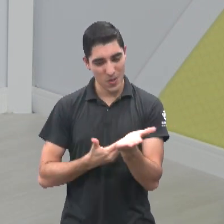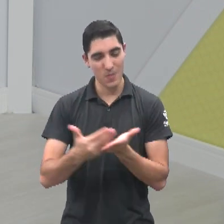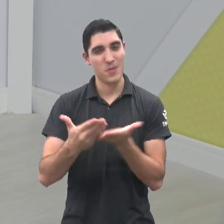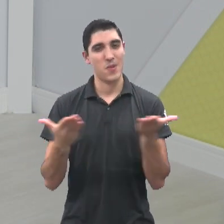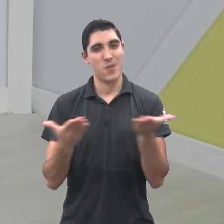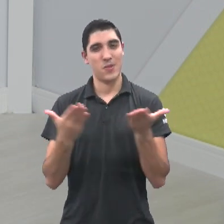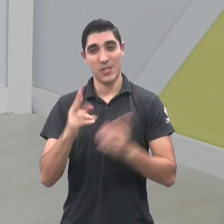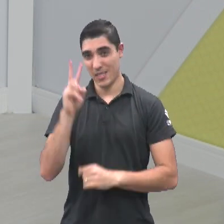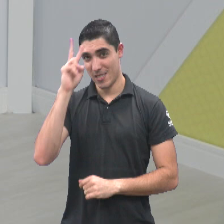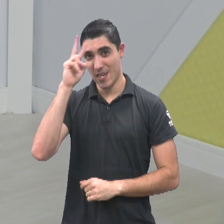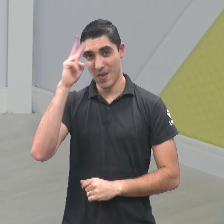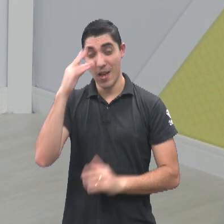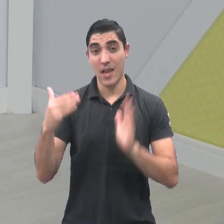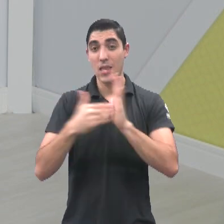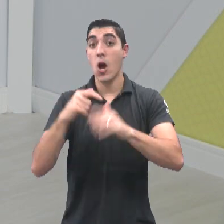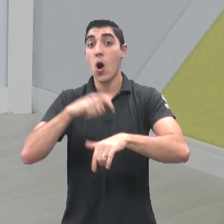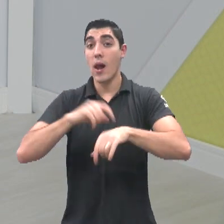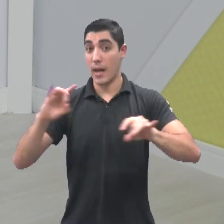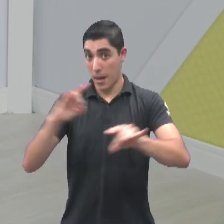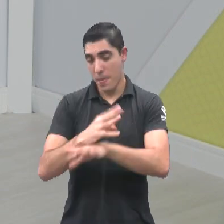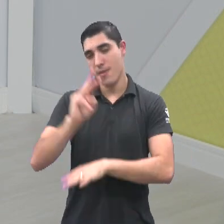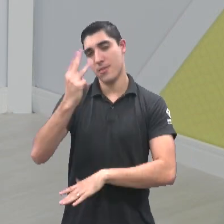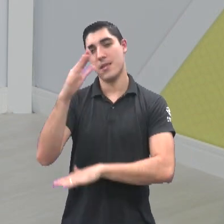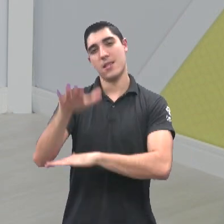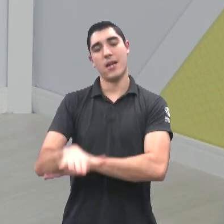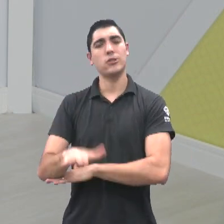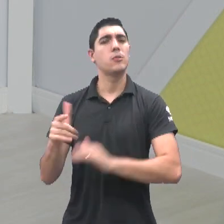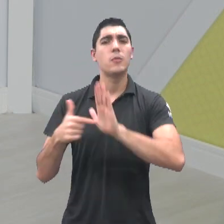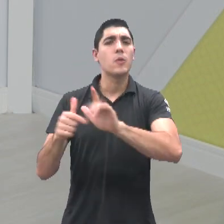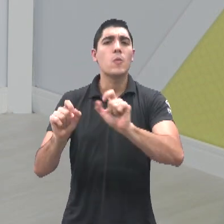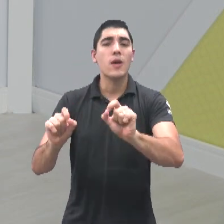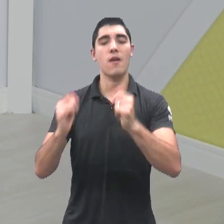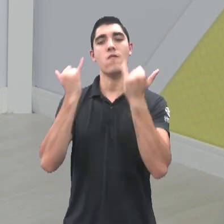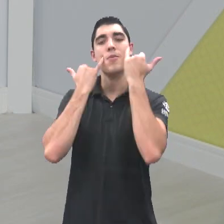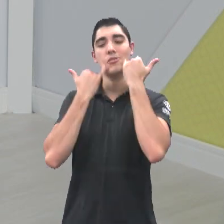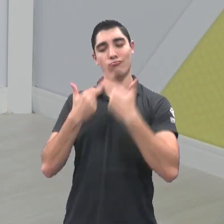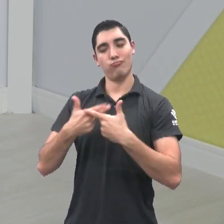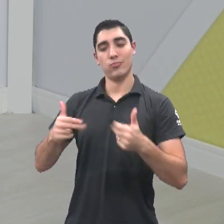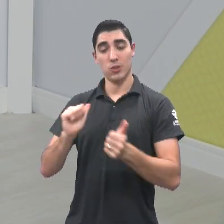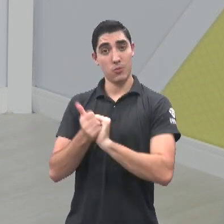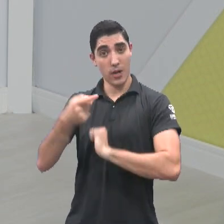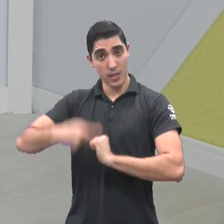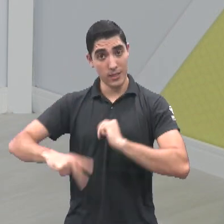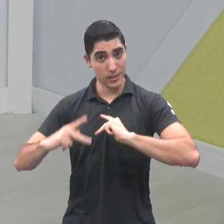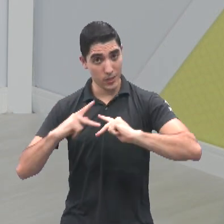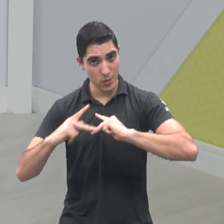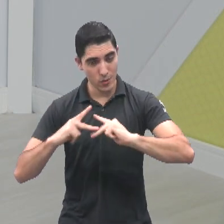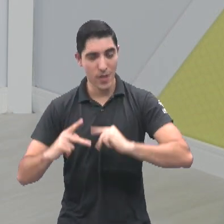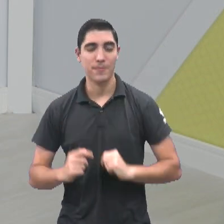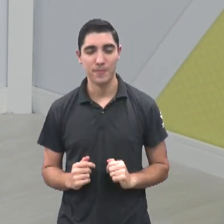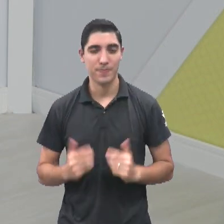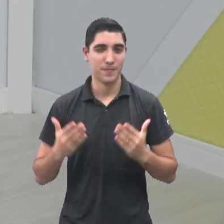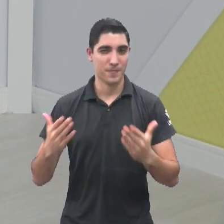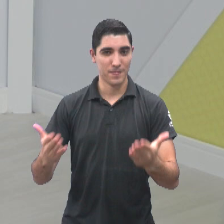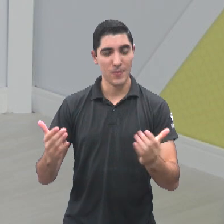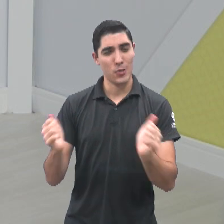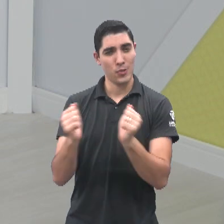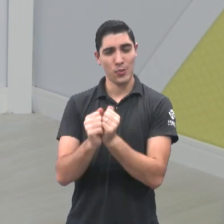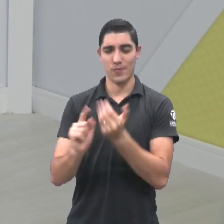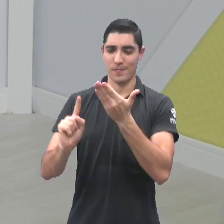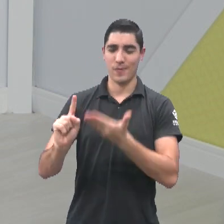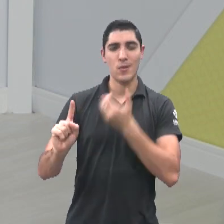nesta segunda-feira até às 3 da tarde, trazendo as principais informações do esporte aqui da nossa cidade. Aqui comigo